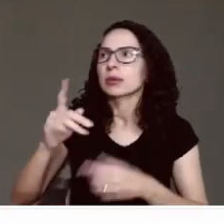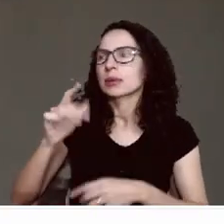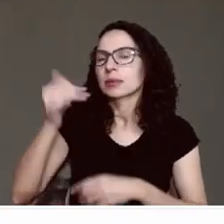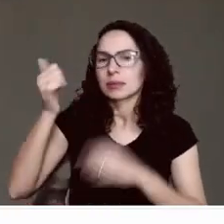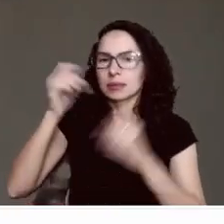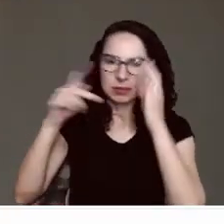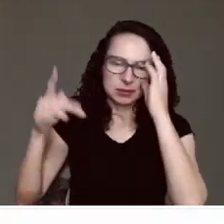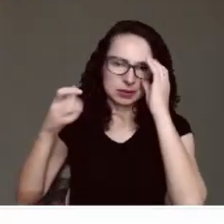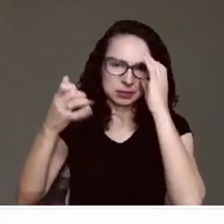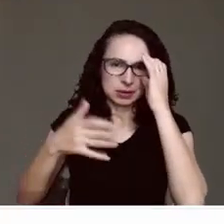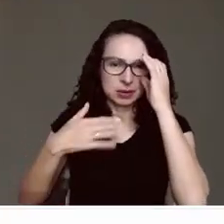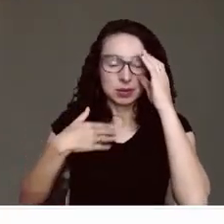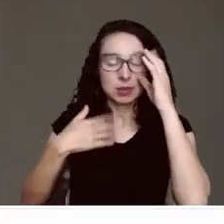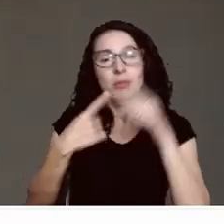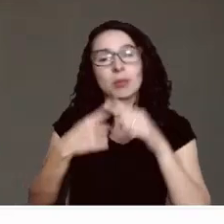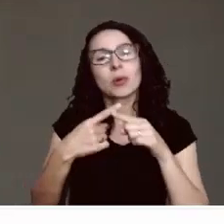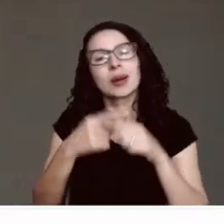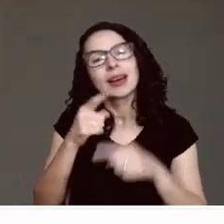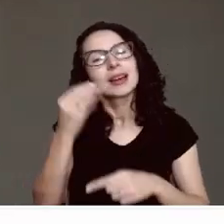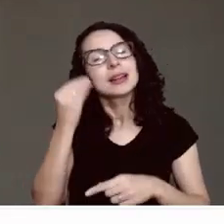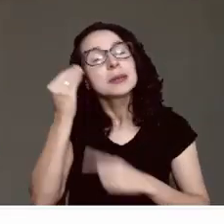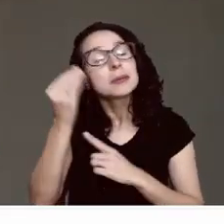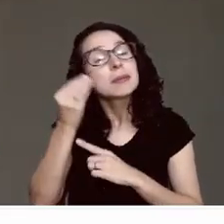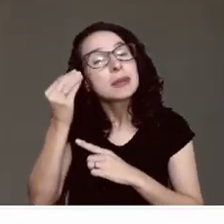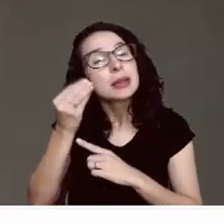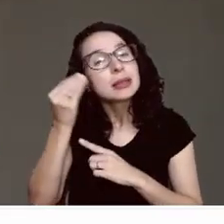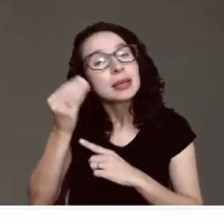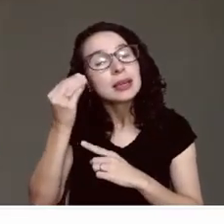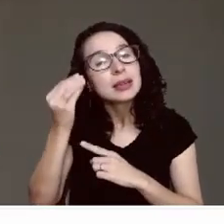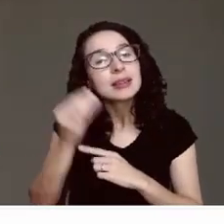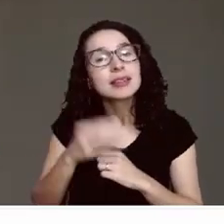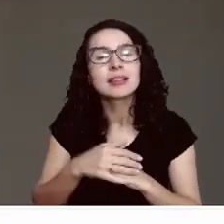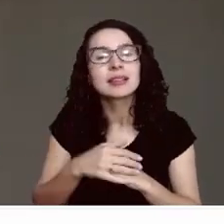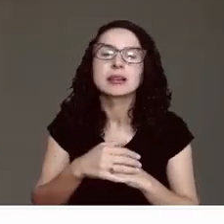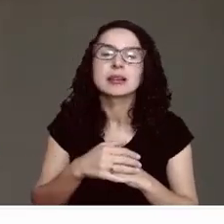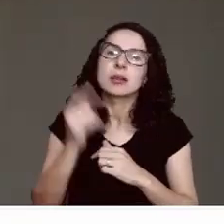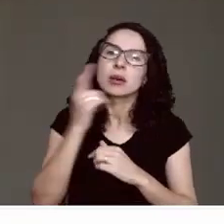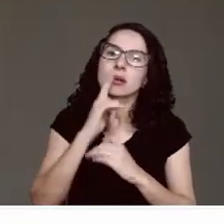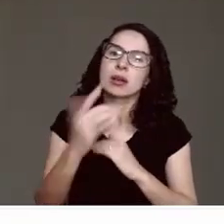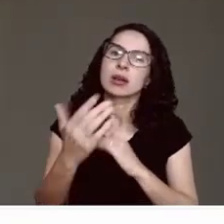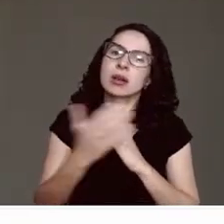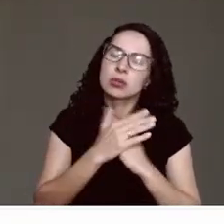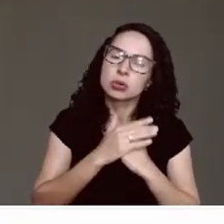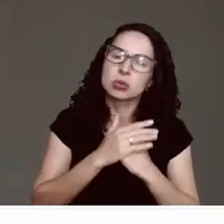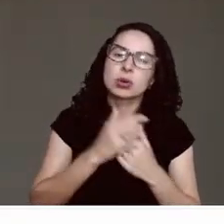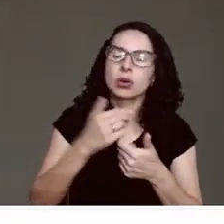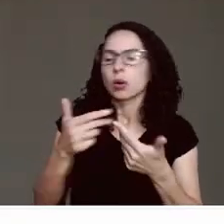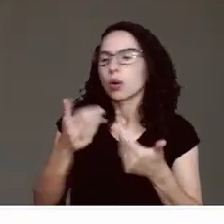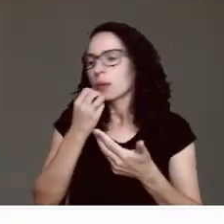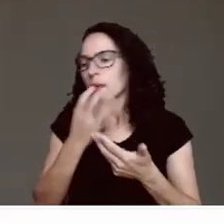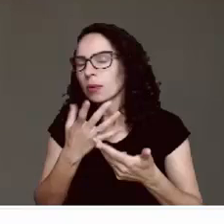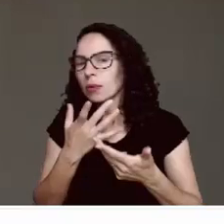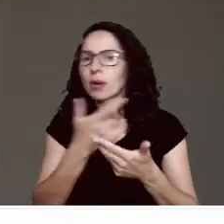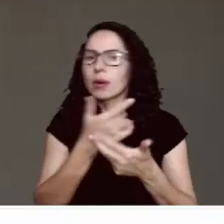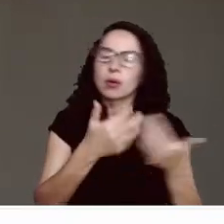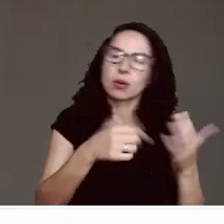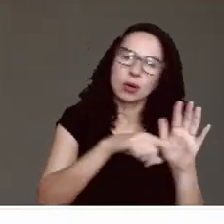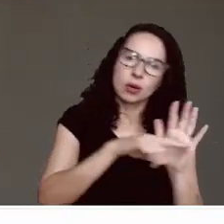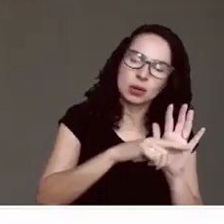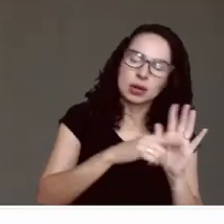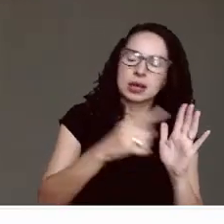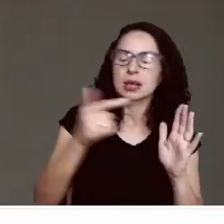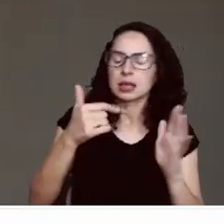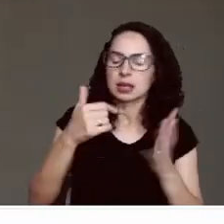cara vivenciou a experiência e dos benefícios e dos malefícios, como ele relatou no livro, com